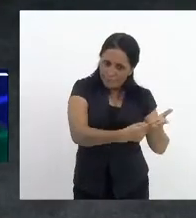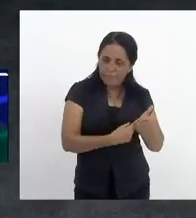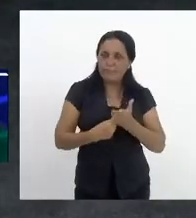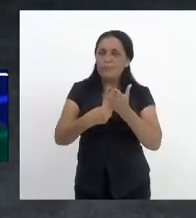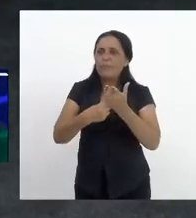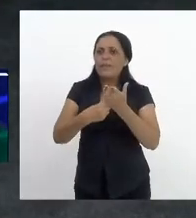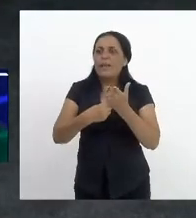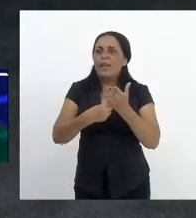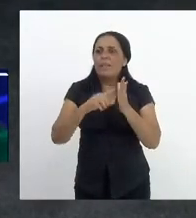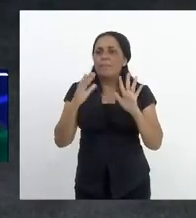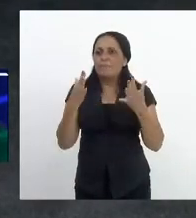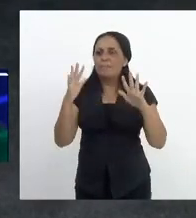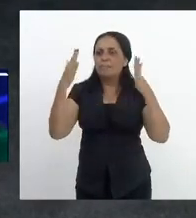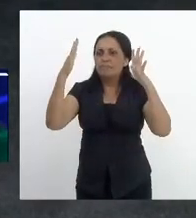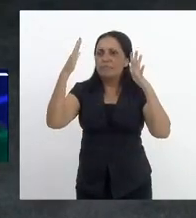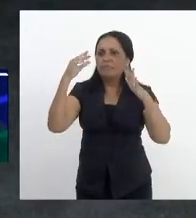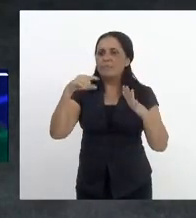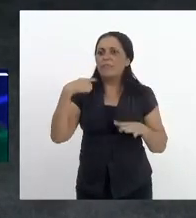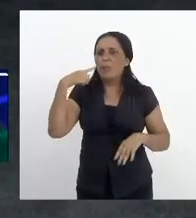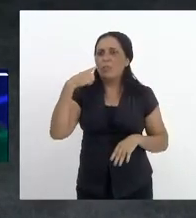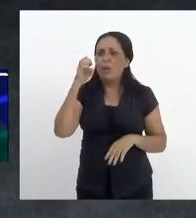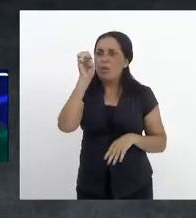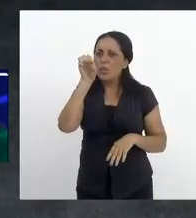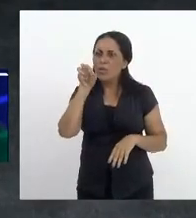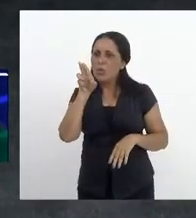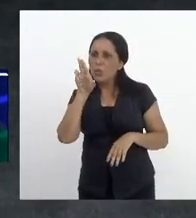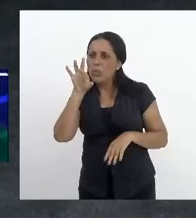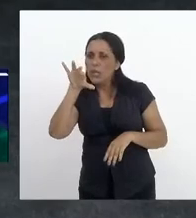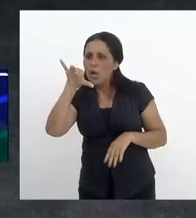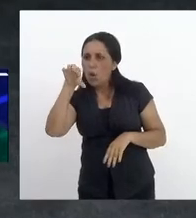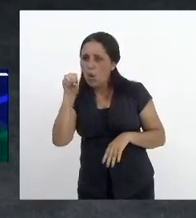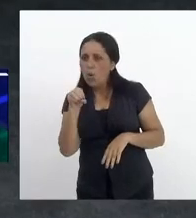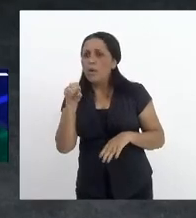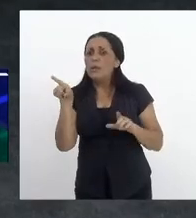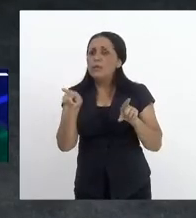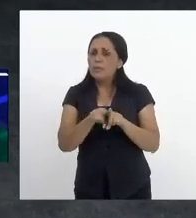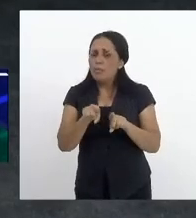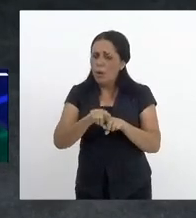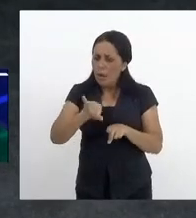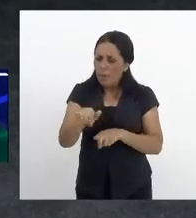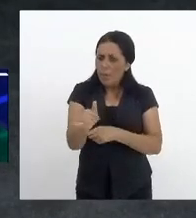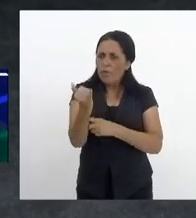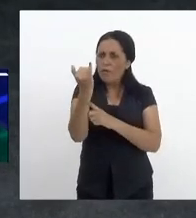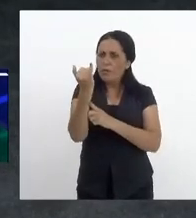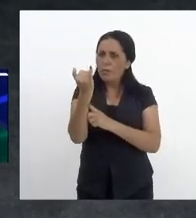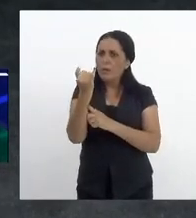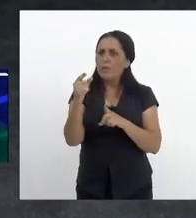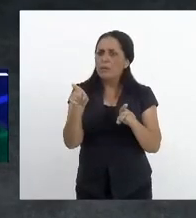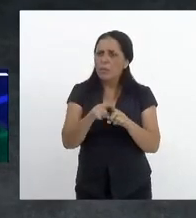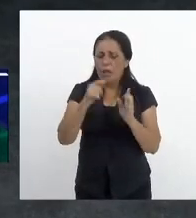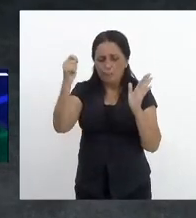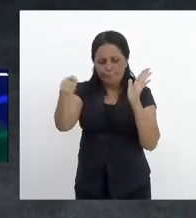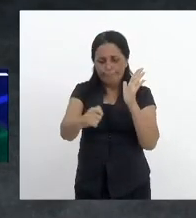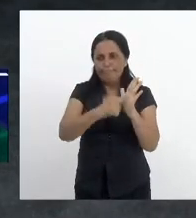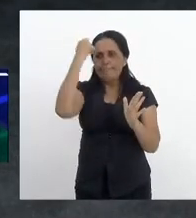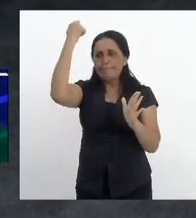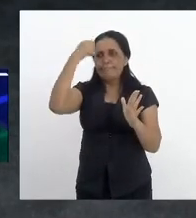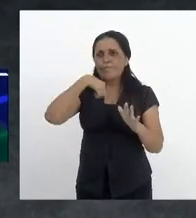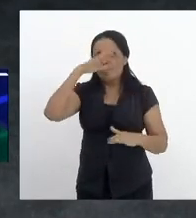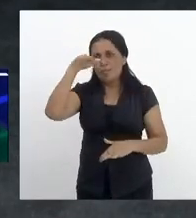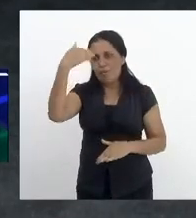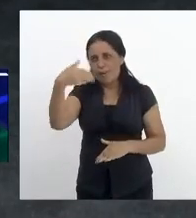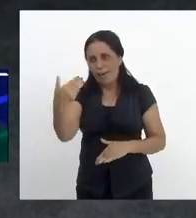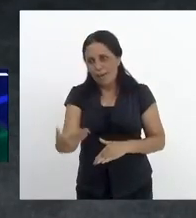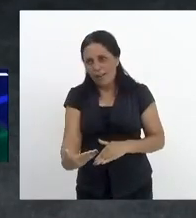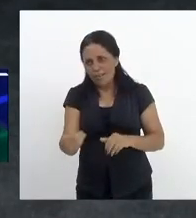Eurico Júnior. Tá? E quero também aproveitar e pedir a coautoria, que vai me deixar muito honrada.